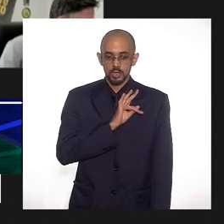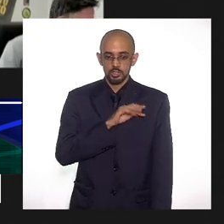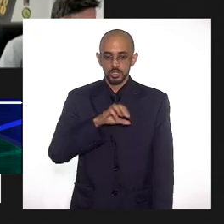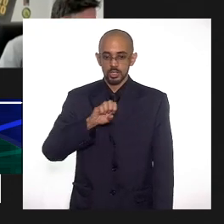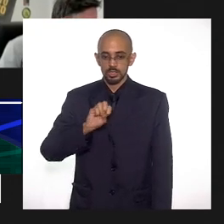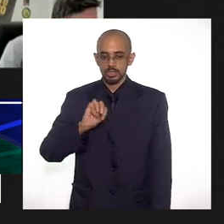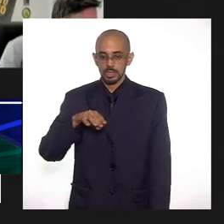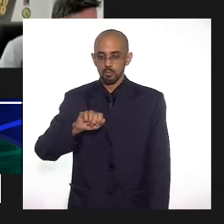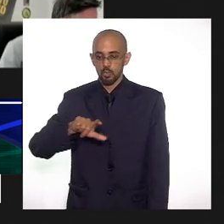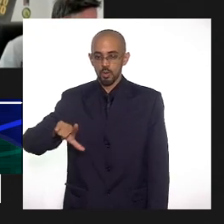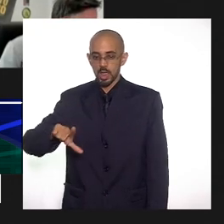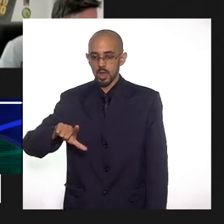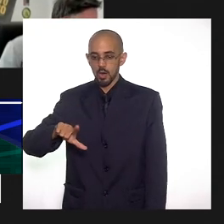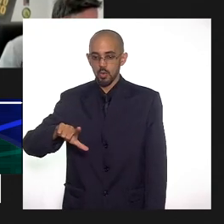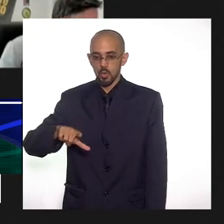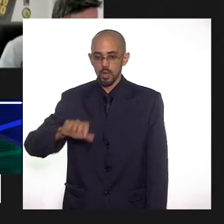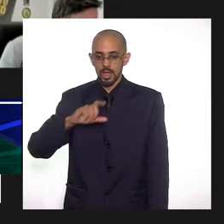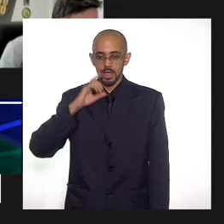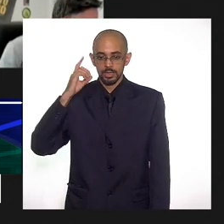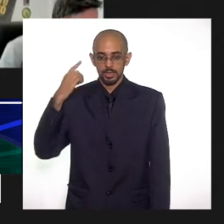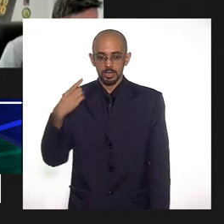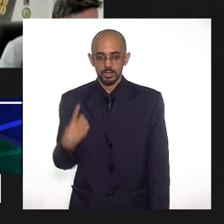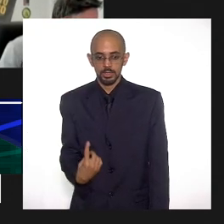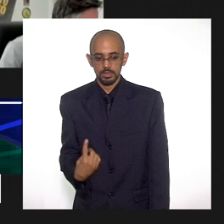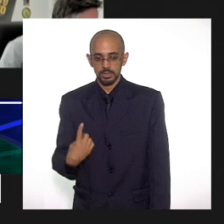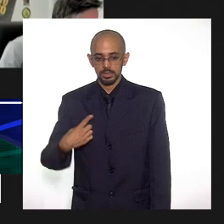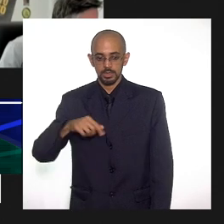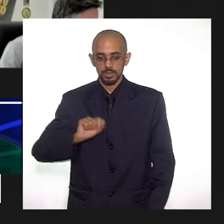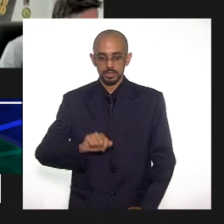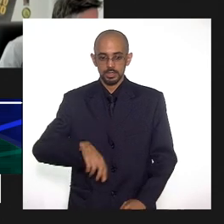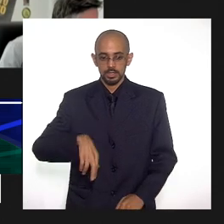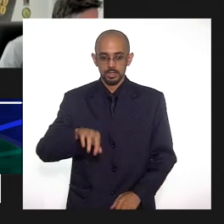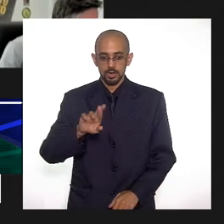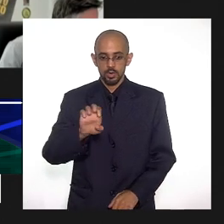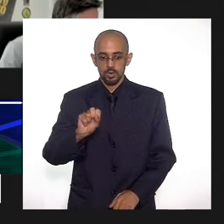Malafaia, deputada Dani Monteiro, deputado Rosenberg.